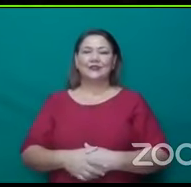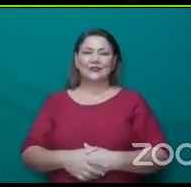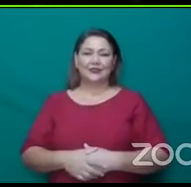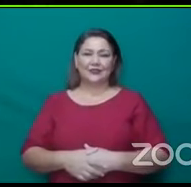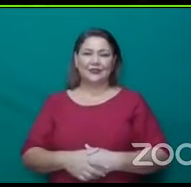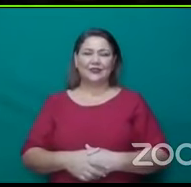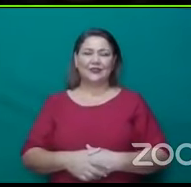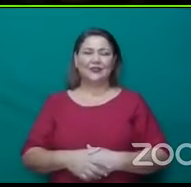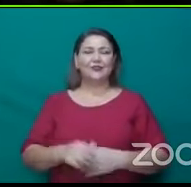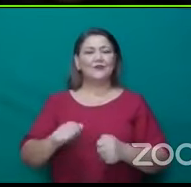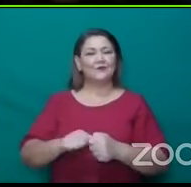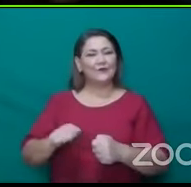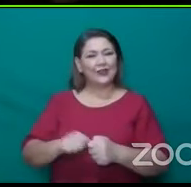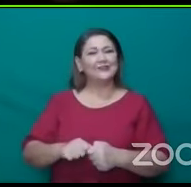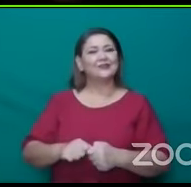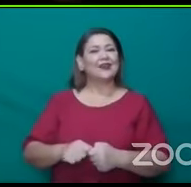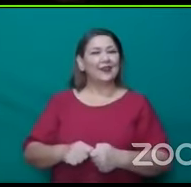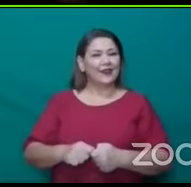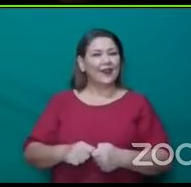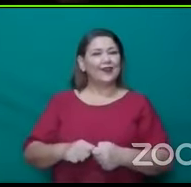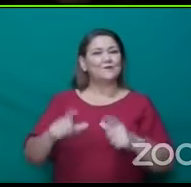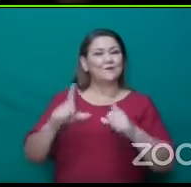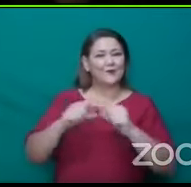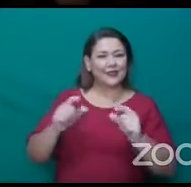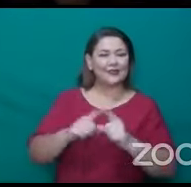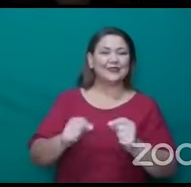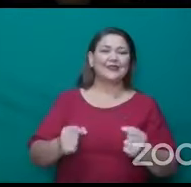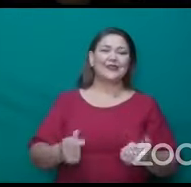de fazer exatamente aquilo em Brasília, né?